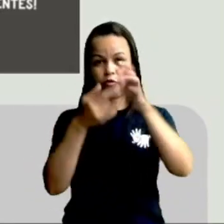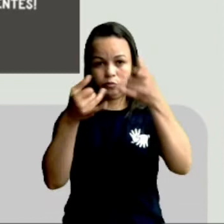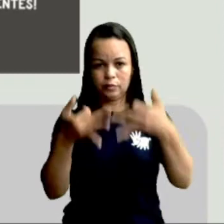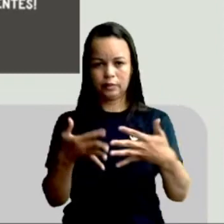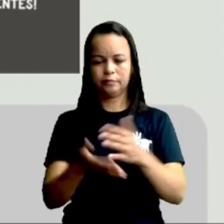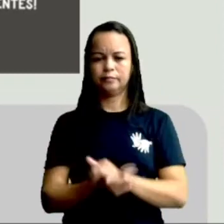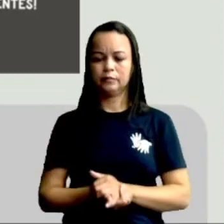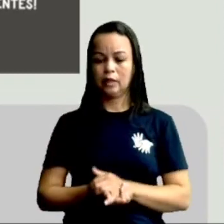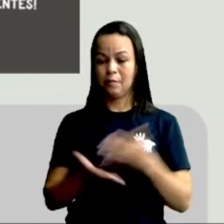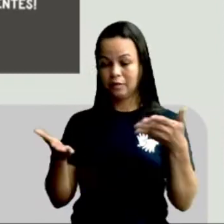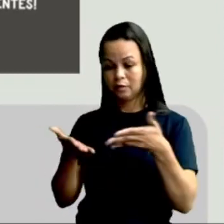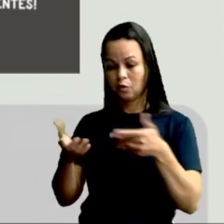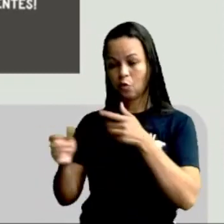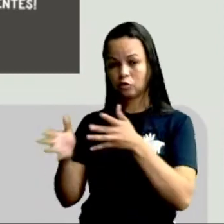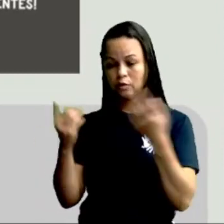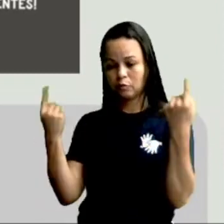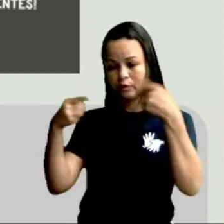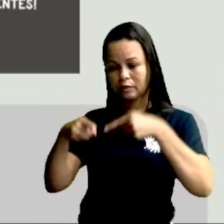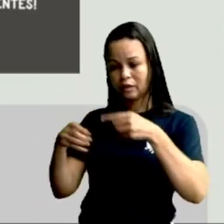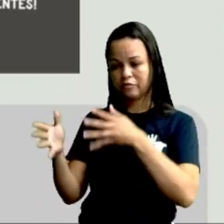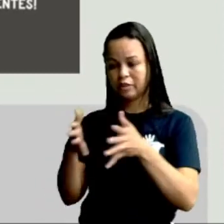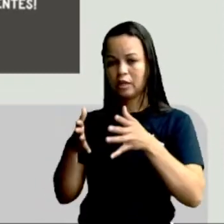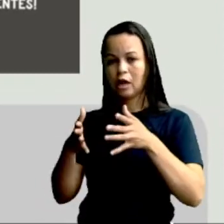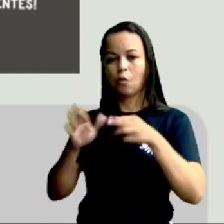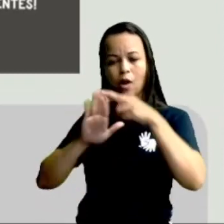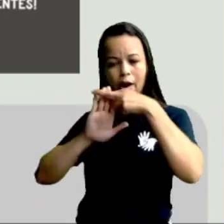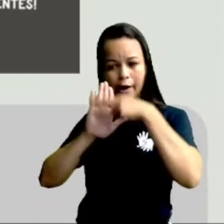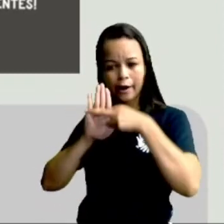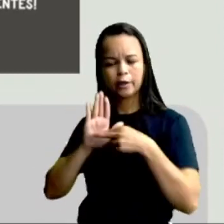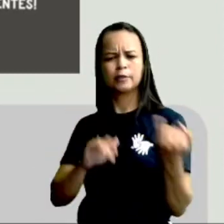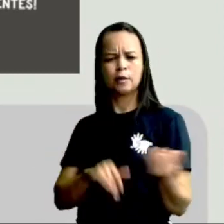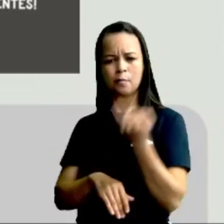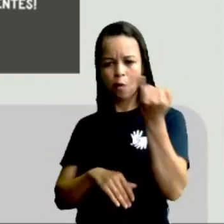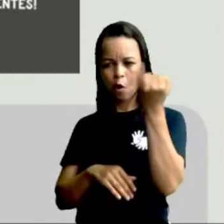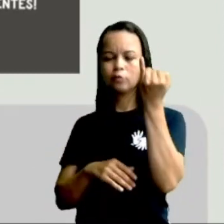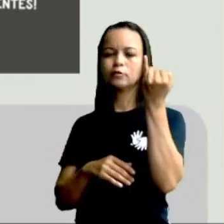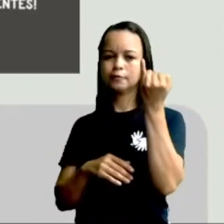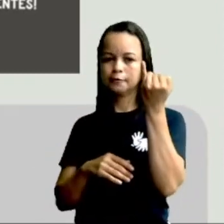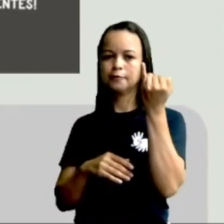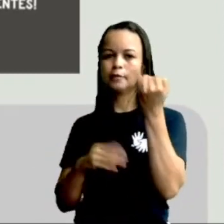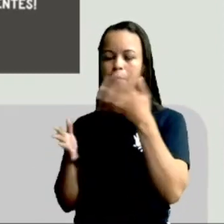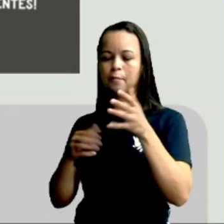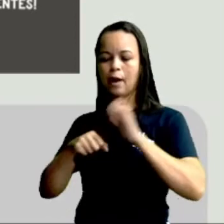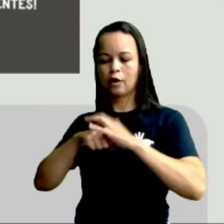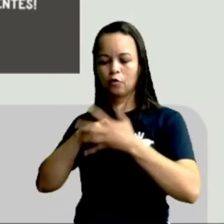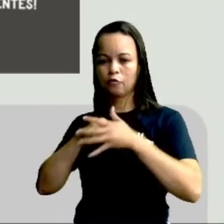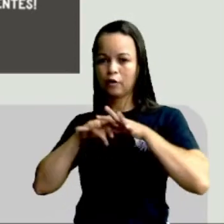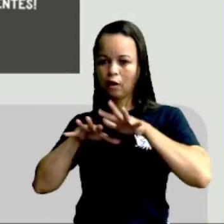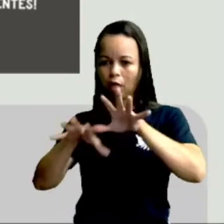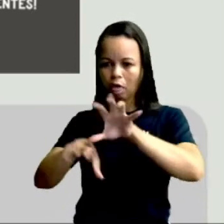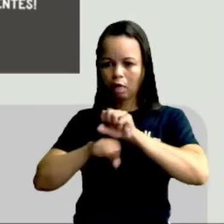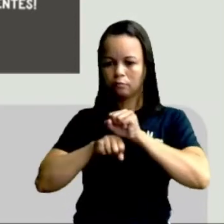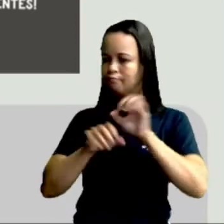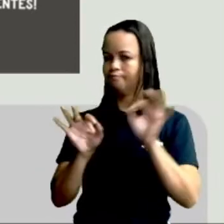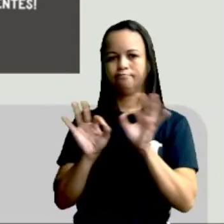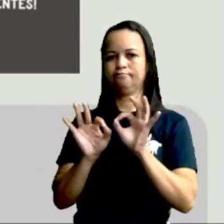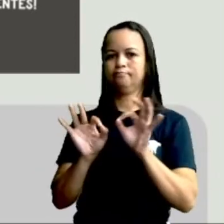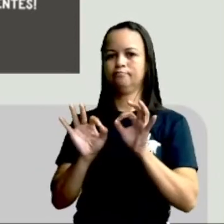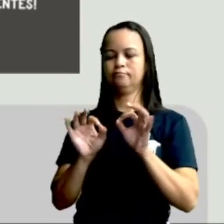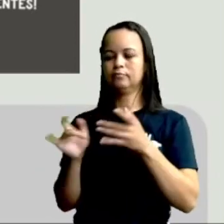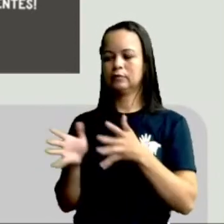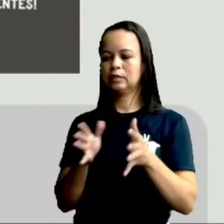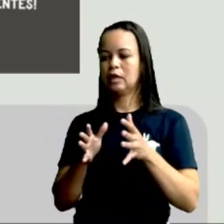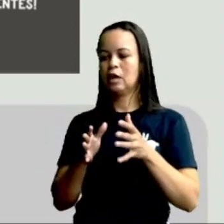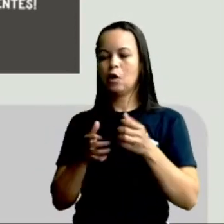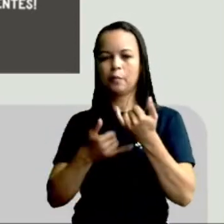A partir de hoje temos um desafio com algumas regras importantes a cumprir para o vírus não nos encontrar. Jogo